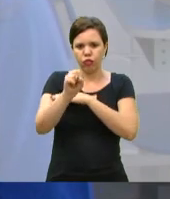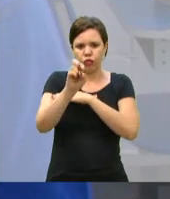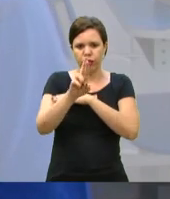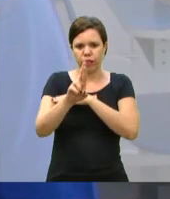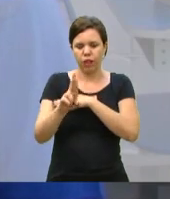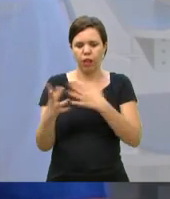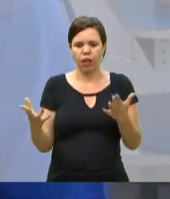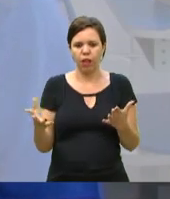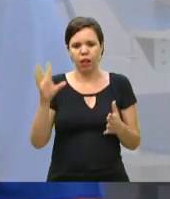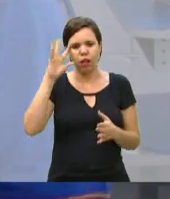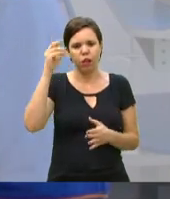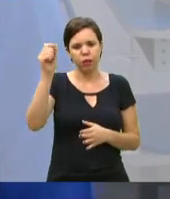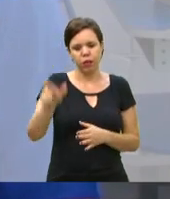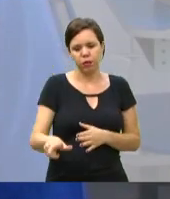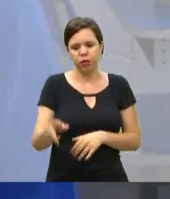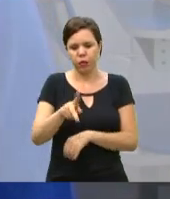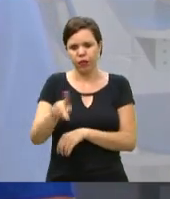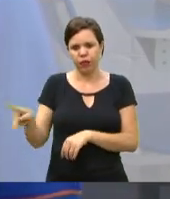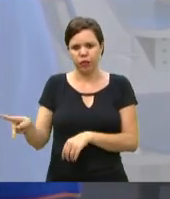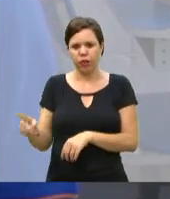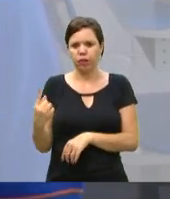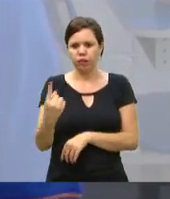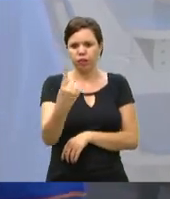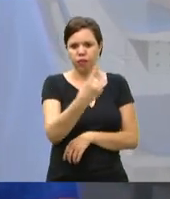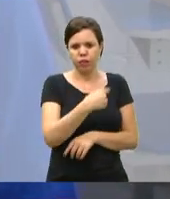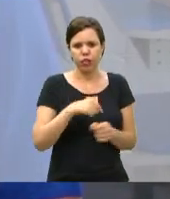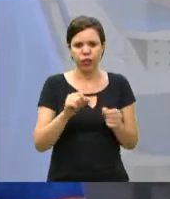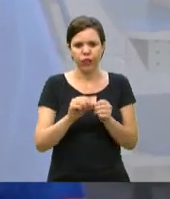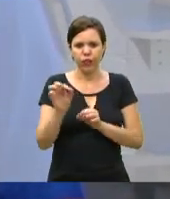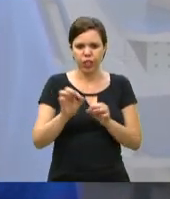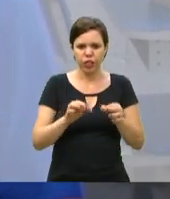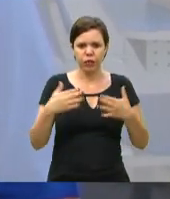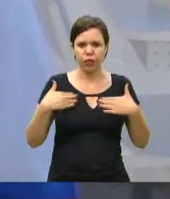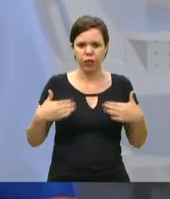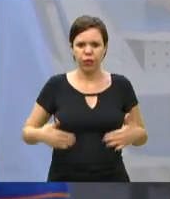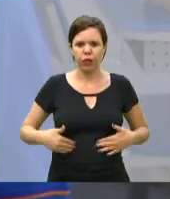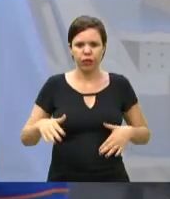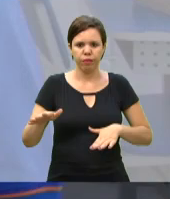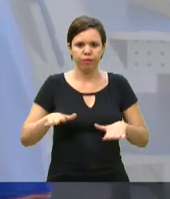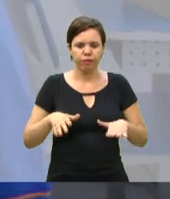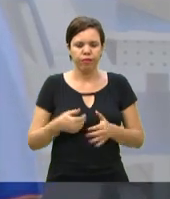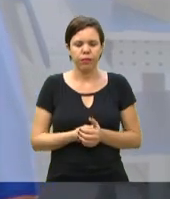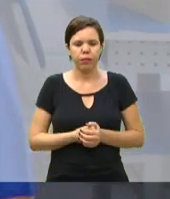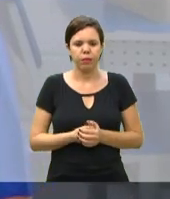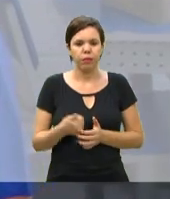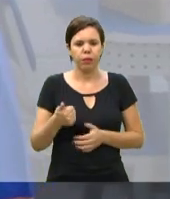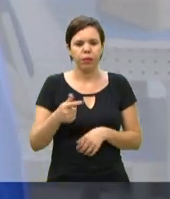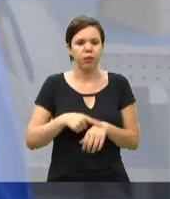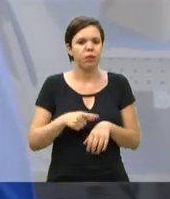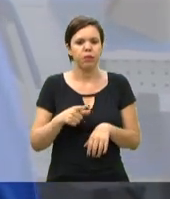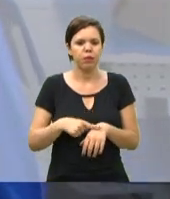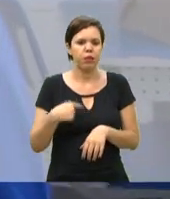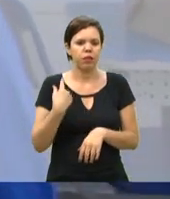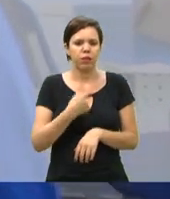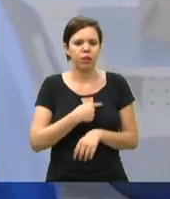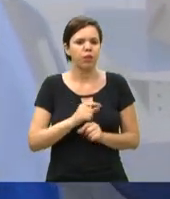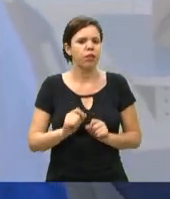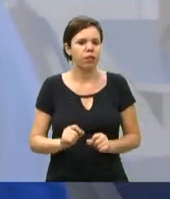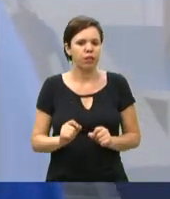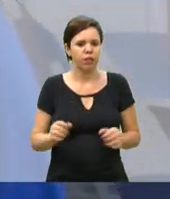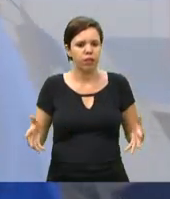compreende o educando na sua singularidade, no seu fazer corporal, né? E num primeiro momento, nós